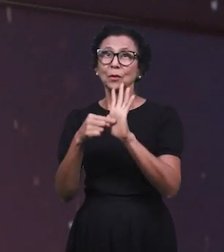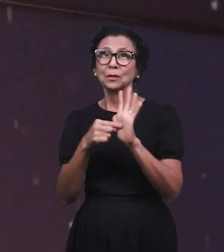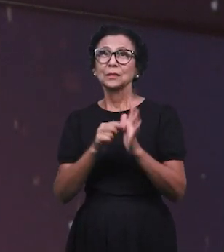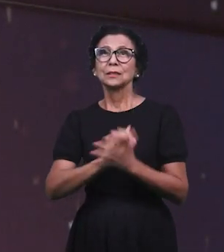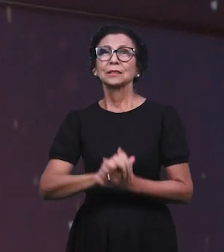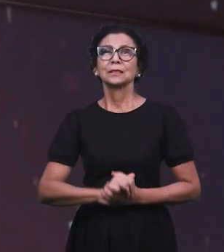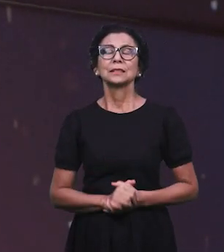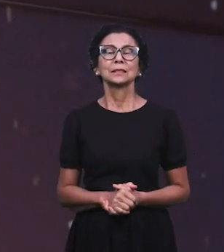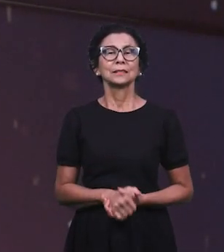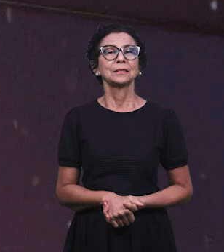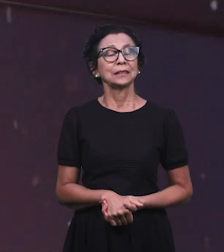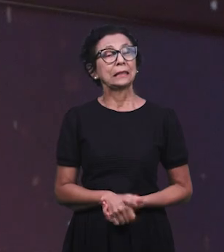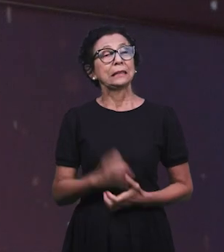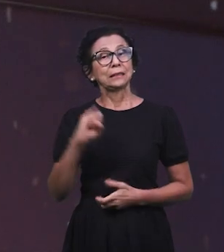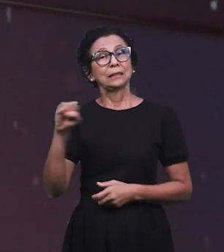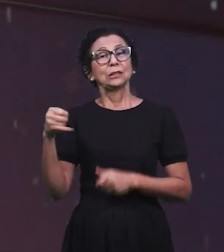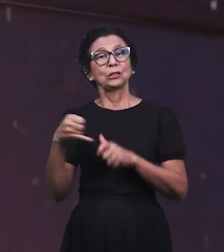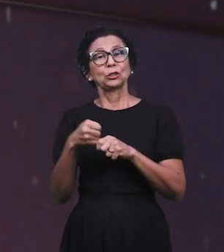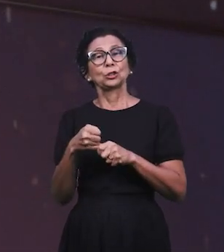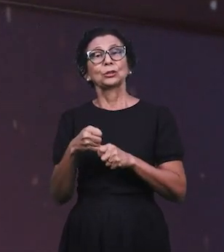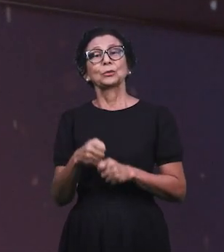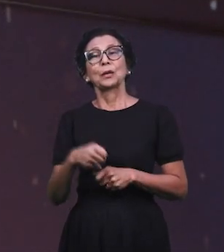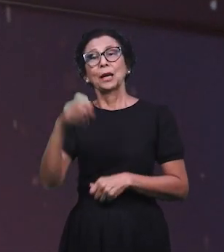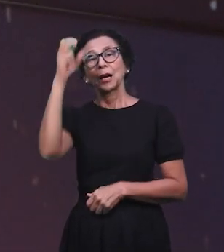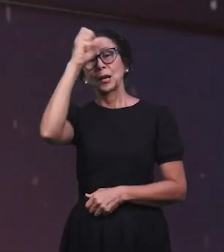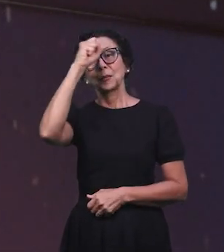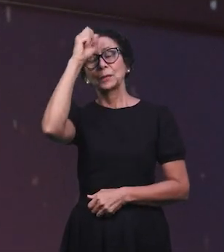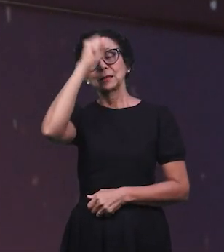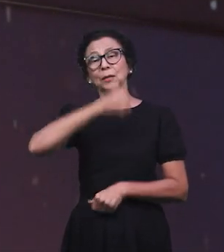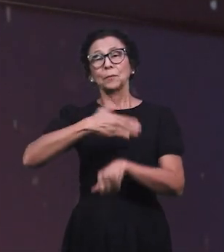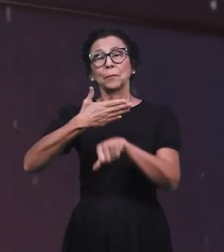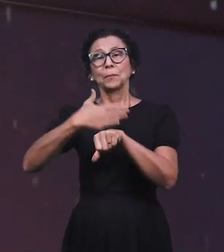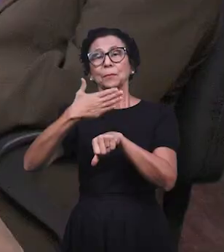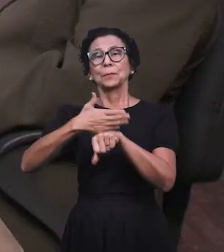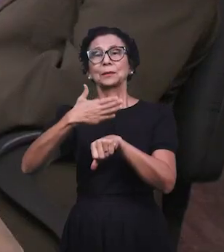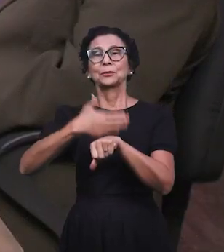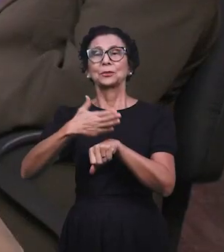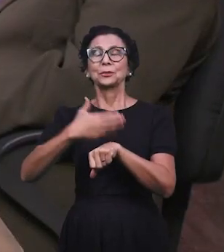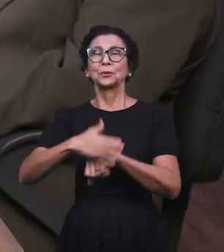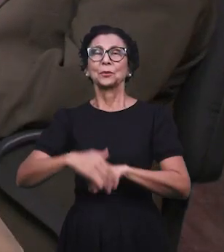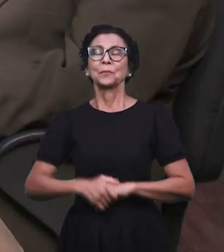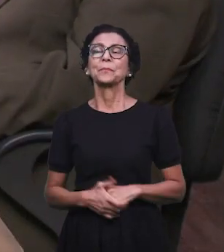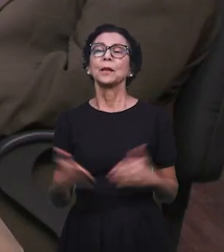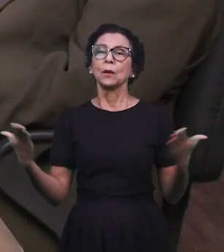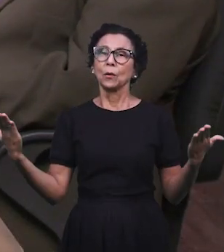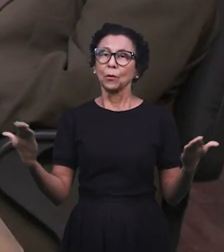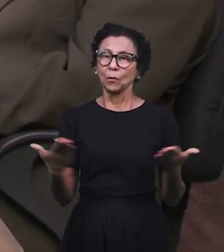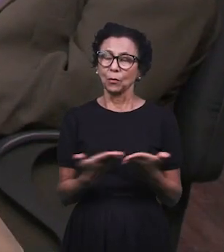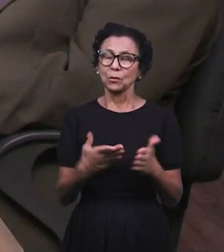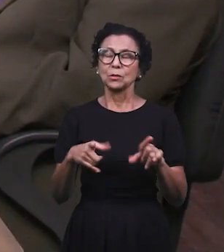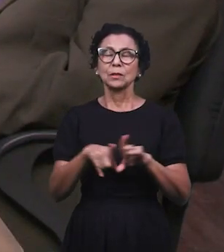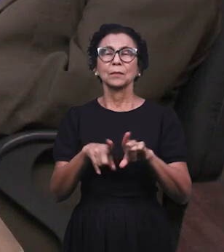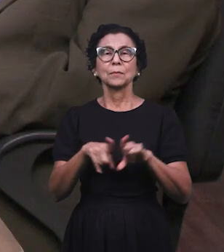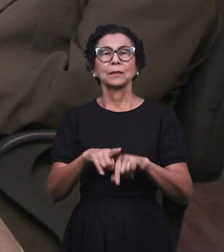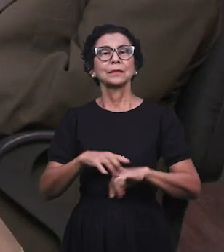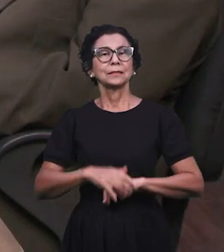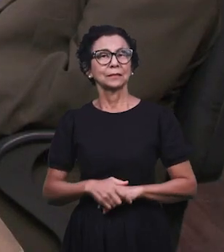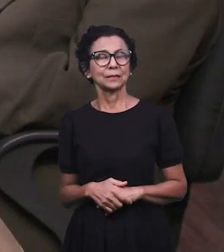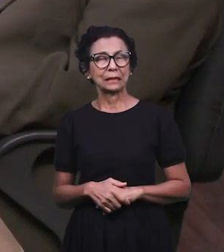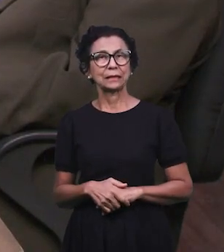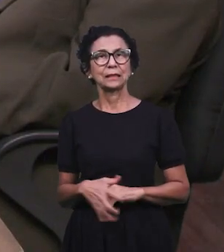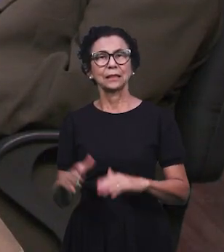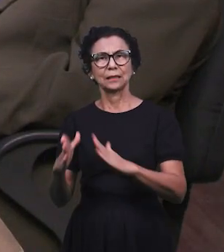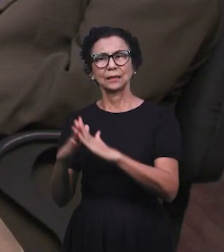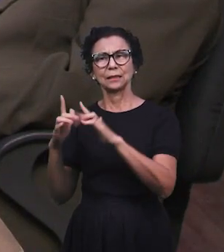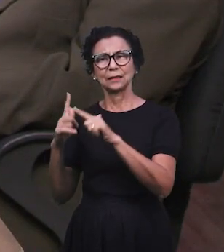Então esse é um ensino muito profundo que a gente vê aqui. Josué Muito aprendeu de ter vivido, Colocou né? em prática. Colocou em prática, e a igreja coloca em prática Glória a hoje. Jesus.